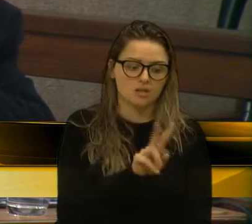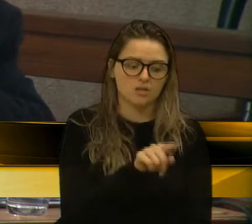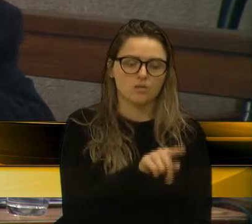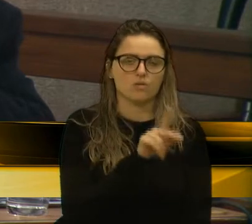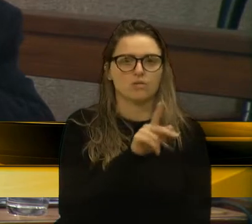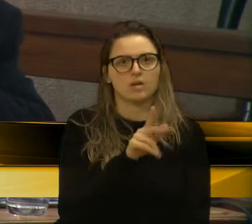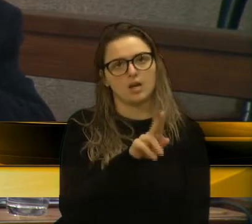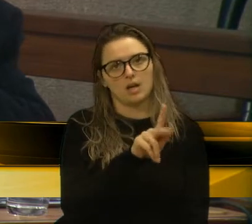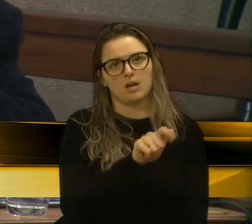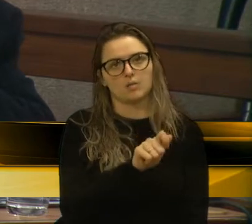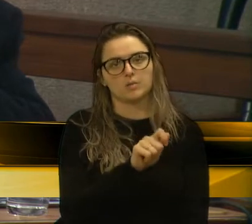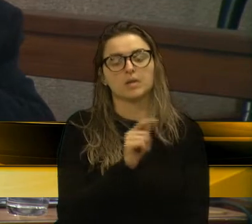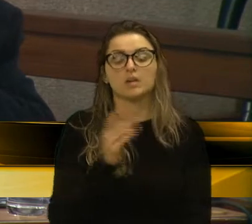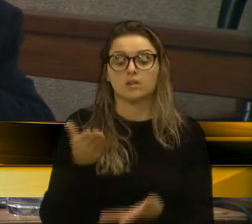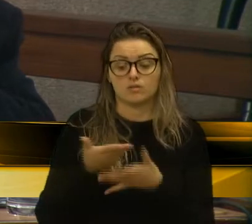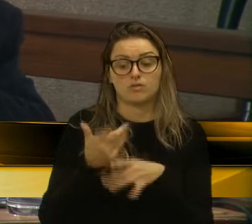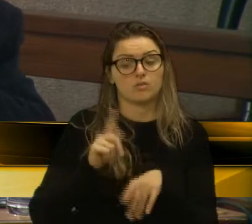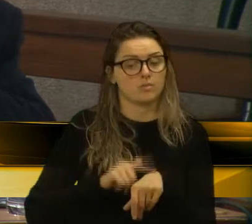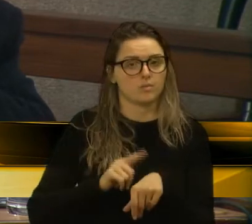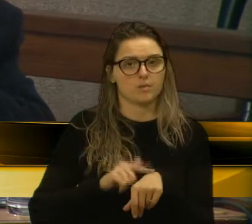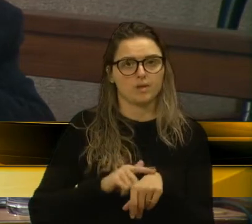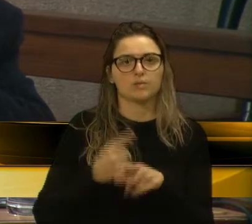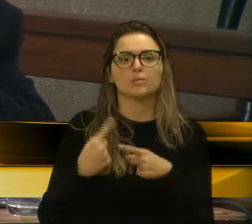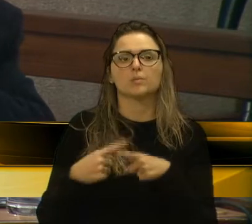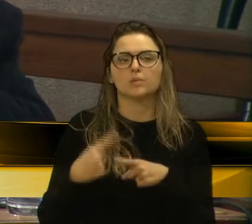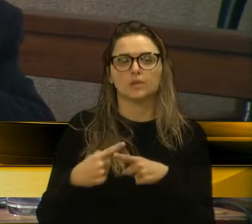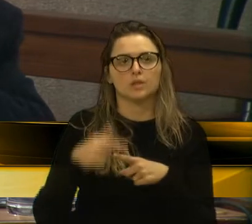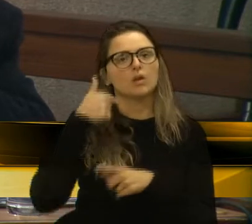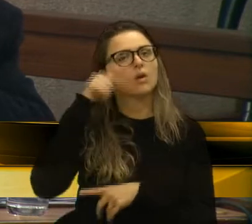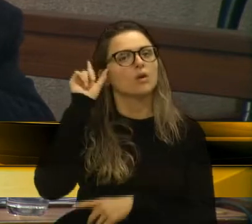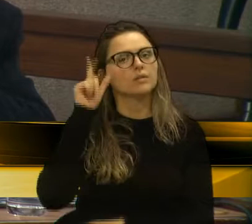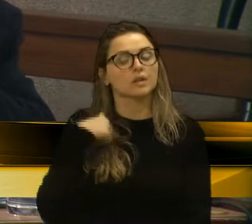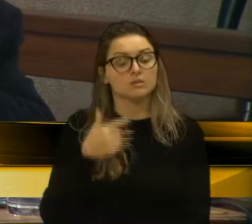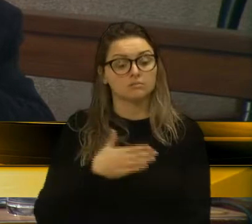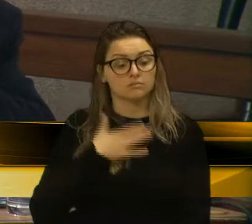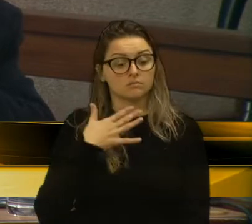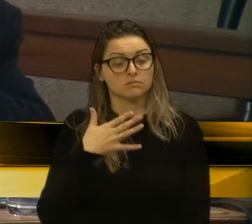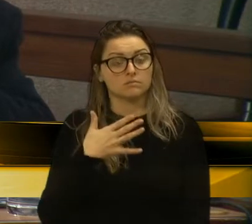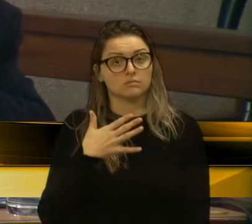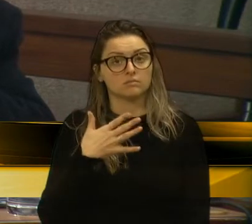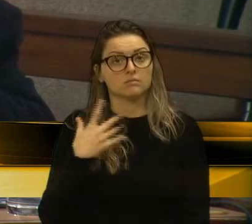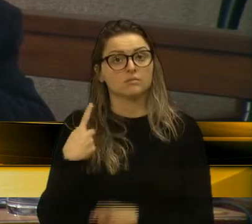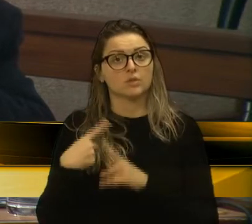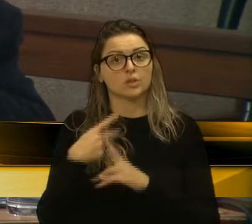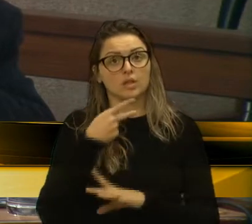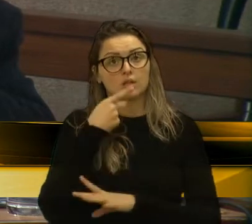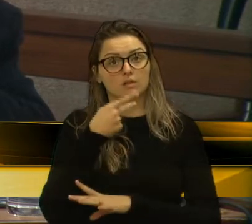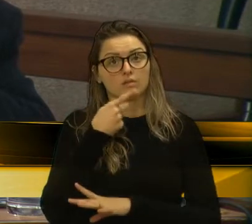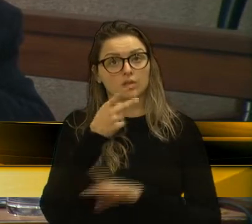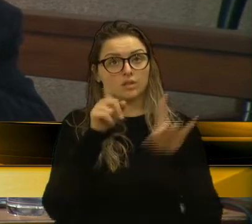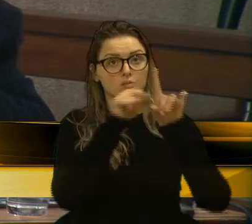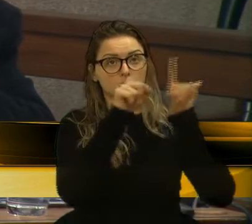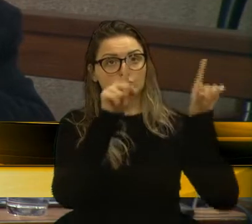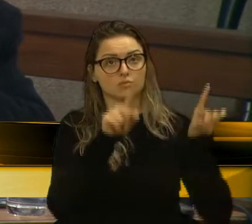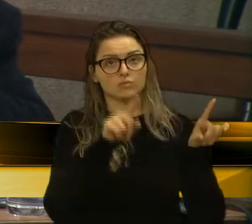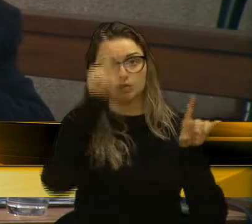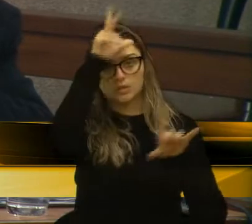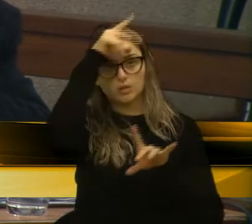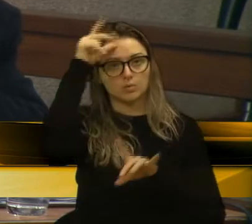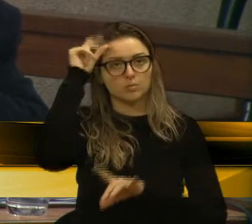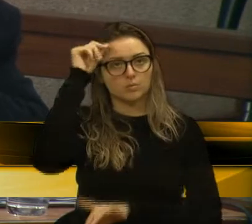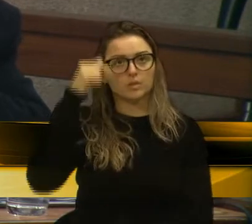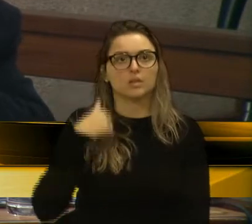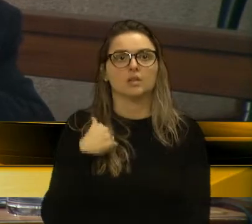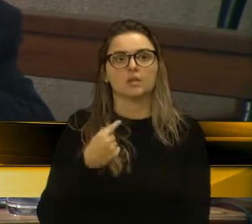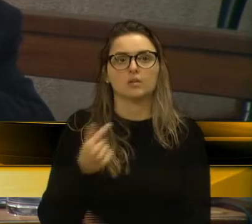eu acho que está na hora, porque ontem também eu fui surpreendido com a declaração de um servidor. Eu apenas ia